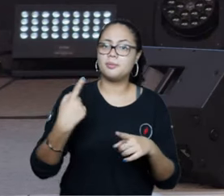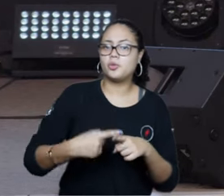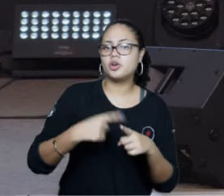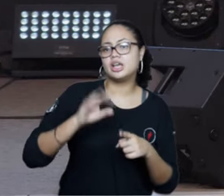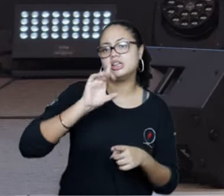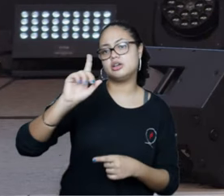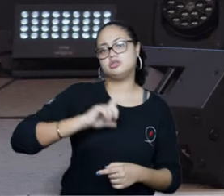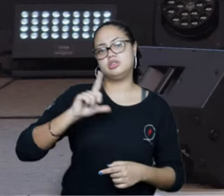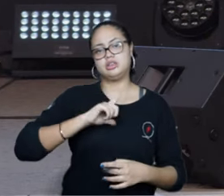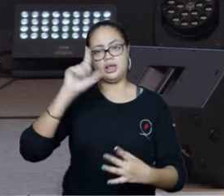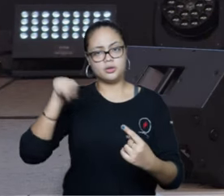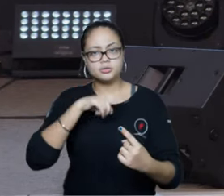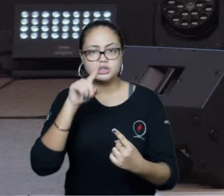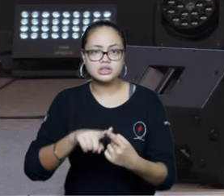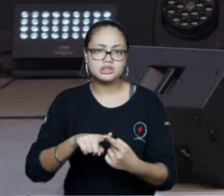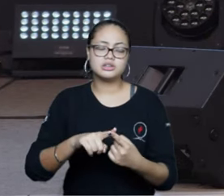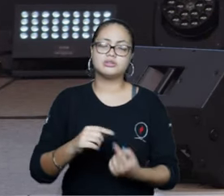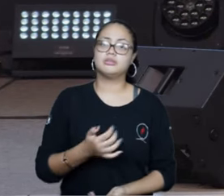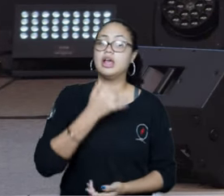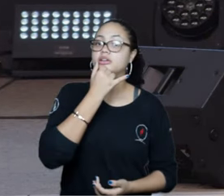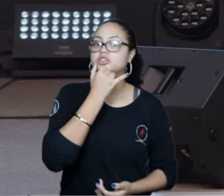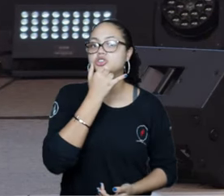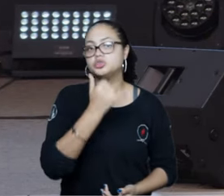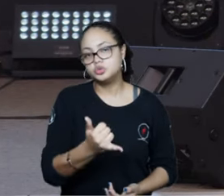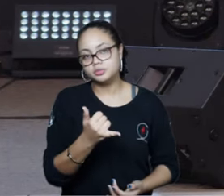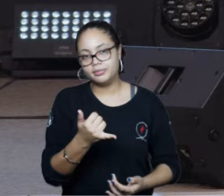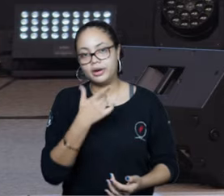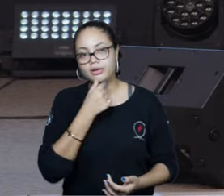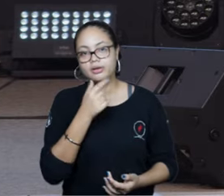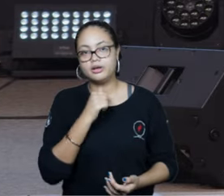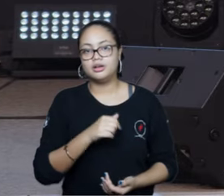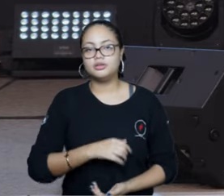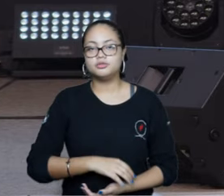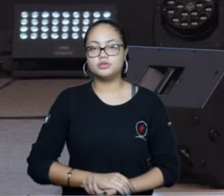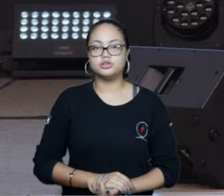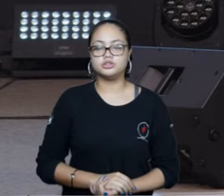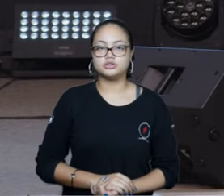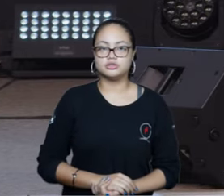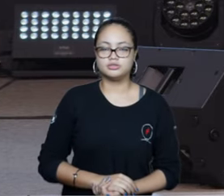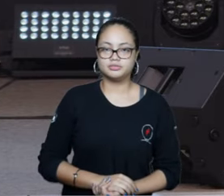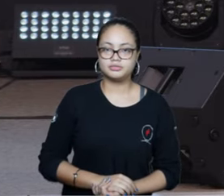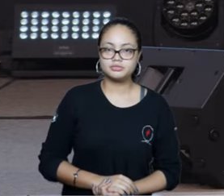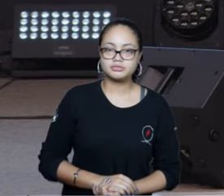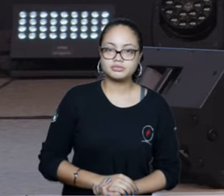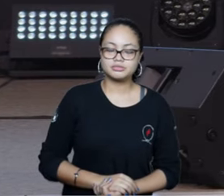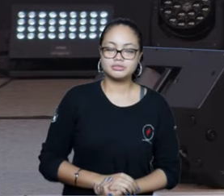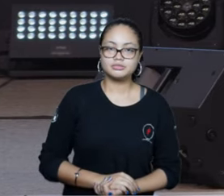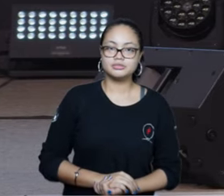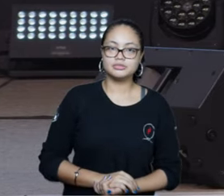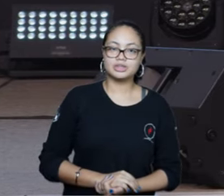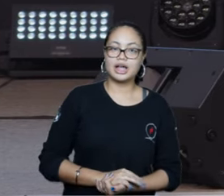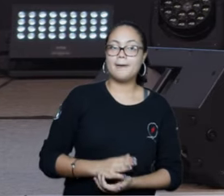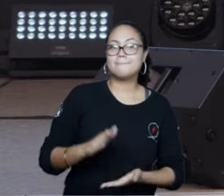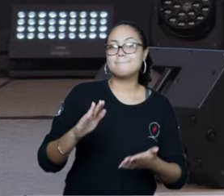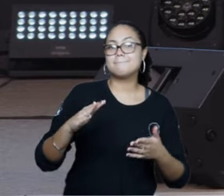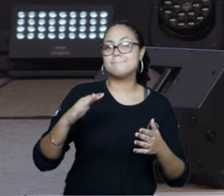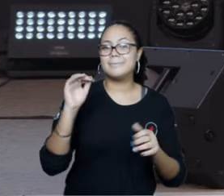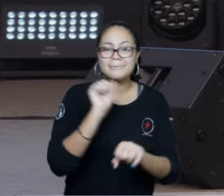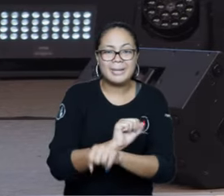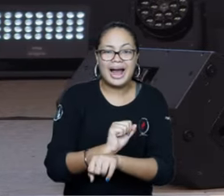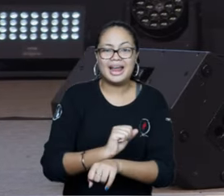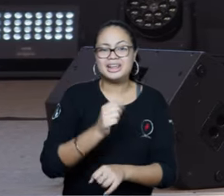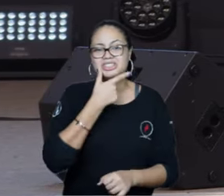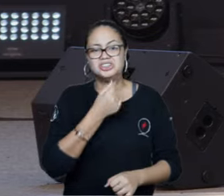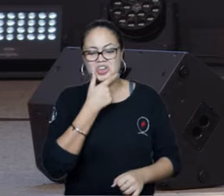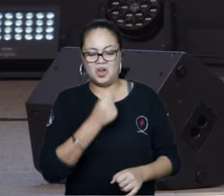coragem e desculpa dizer para homem deixa de ser frouxo covarde fico vendo homem cheio